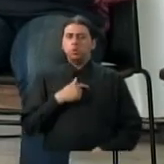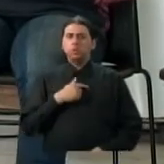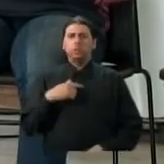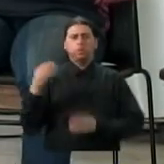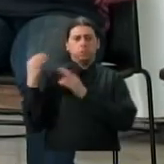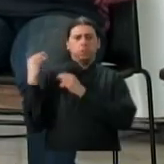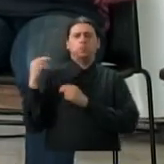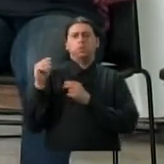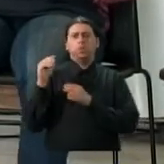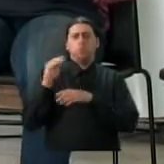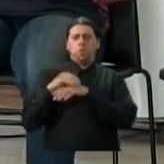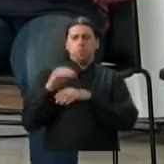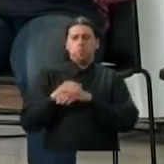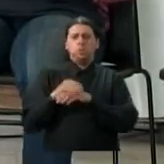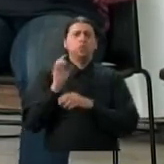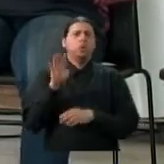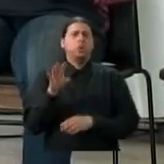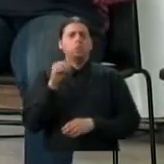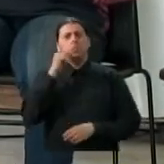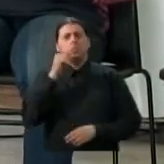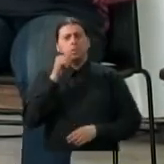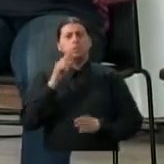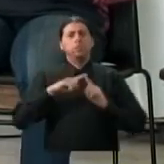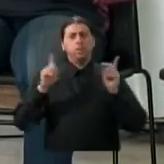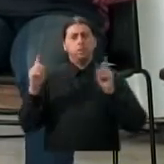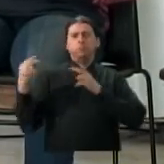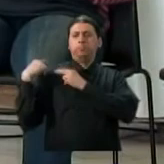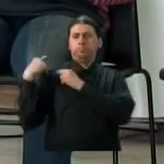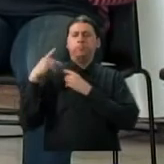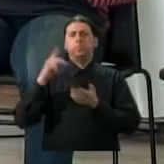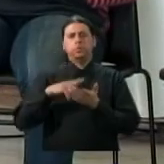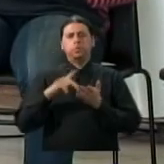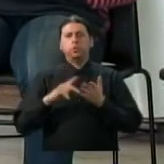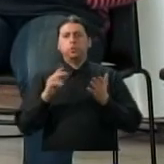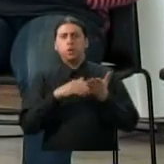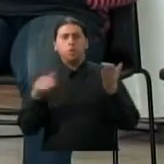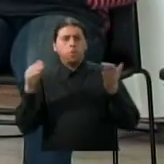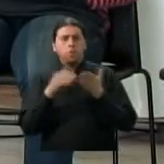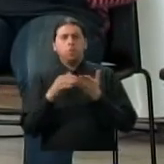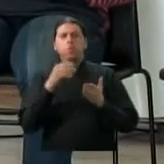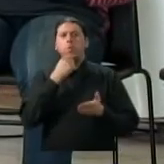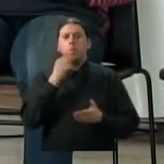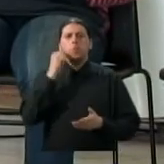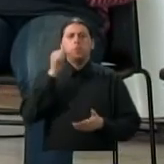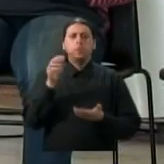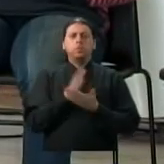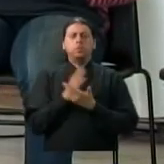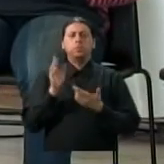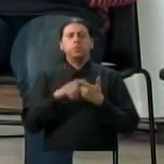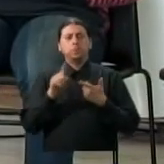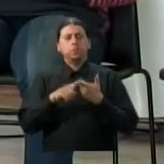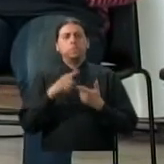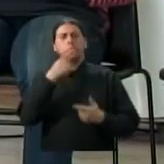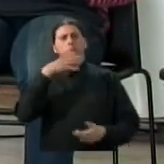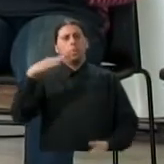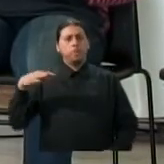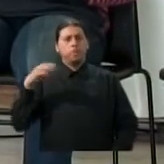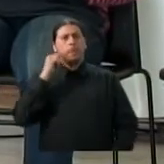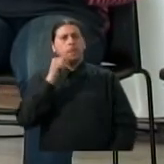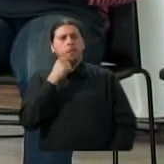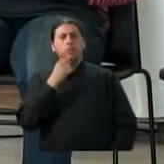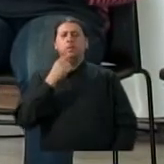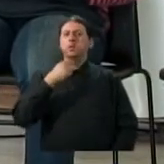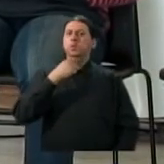né? Exato, como se sempre fosse culpa da mulher. Eu acho que a responsabilidade, na verdade, é de todos, né? Porque os meninos também devem